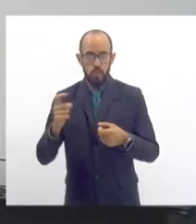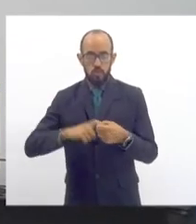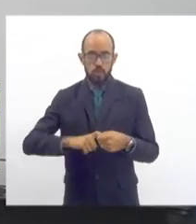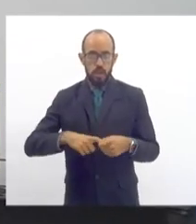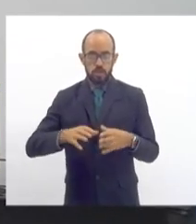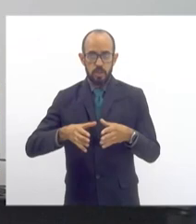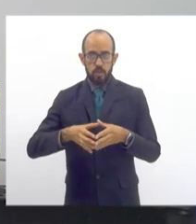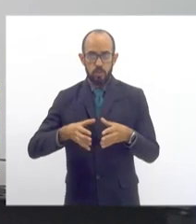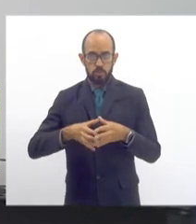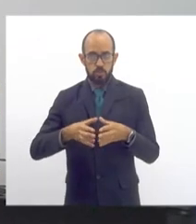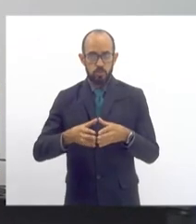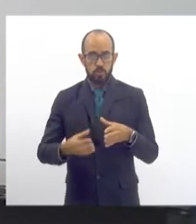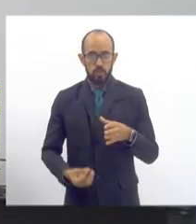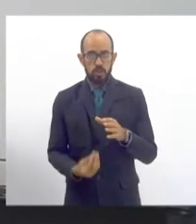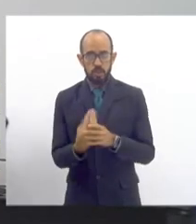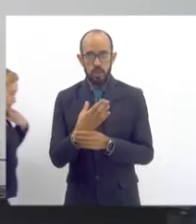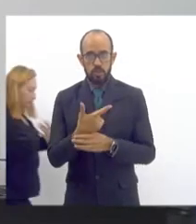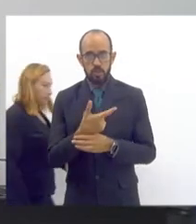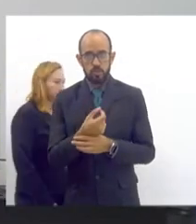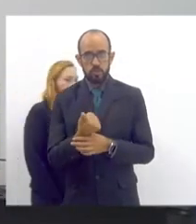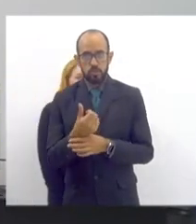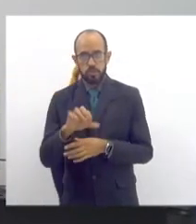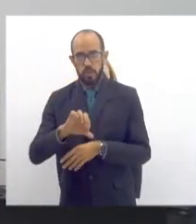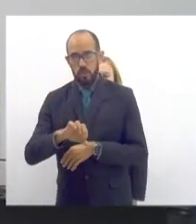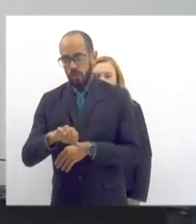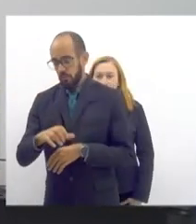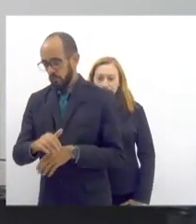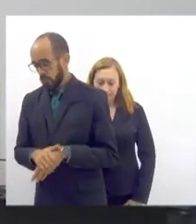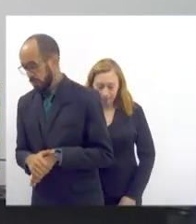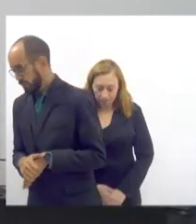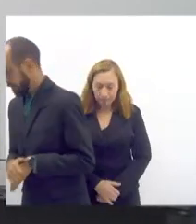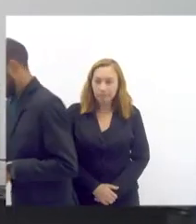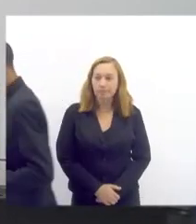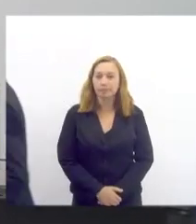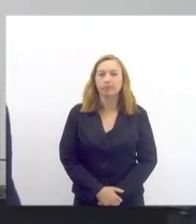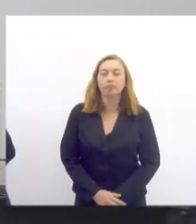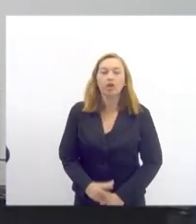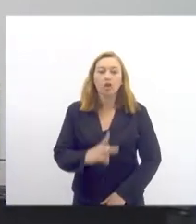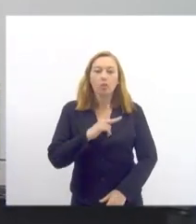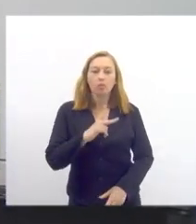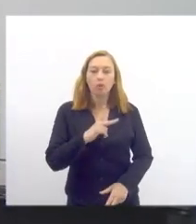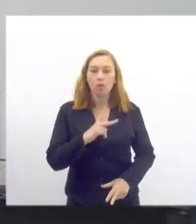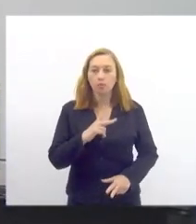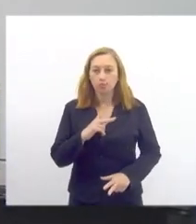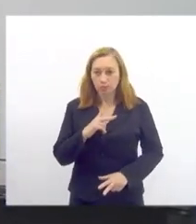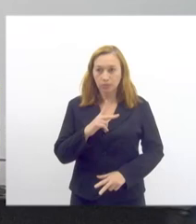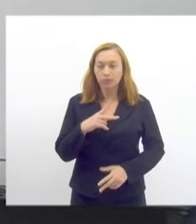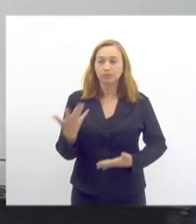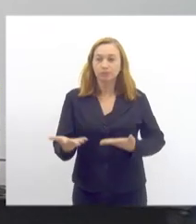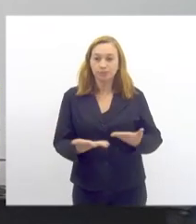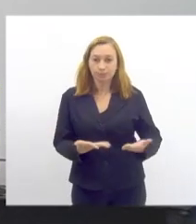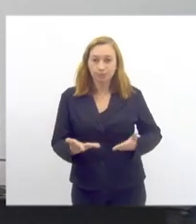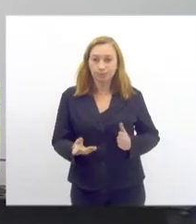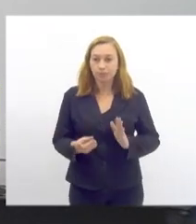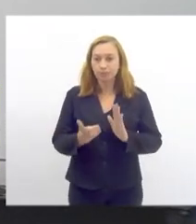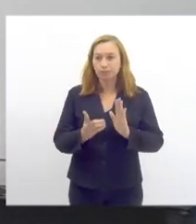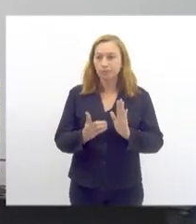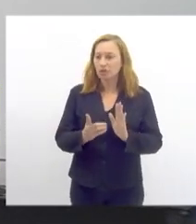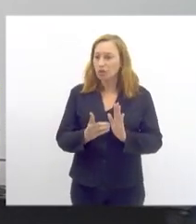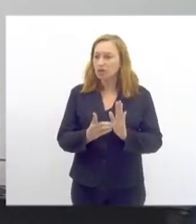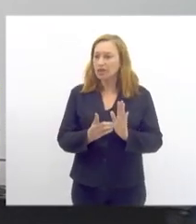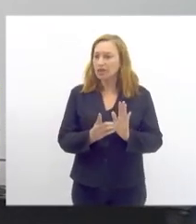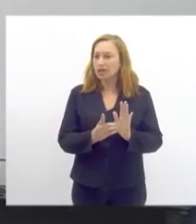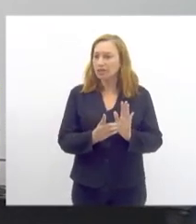comissão que foi criada em 2019, instituímos, inclusive, um prazo para que o próprio servidor do DETRAN, que é quem maior conhece a casa, pudesse